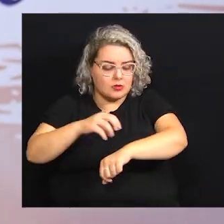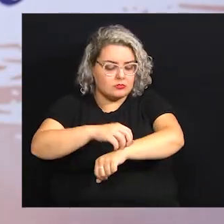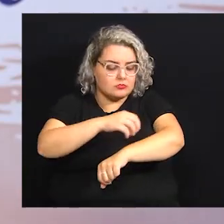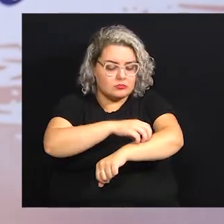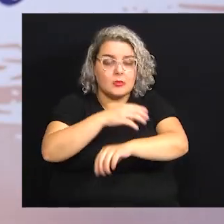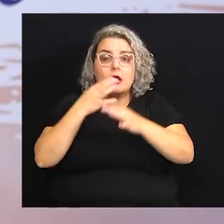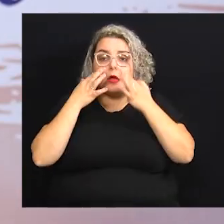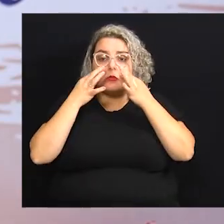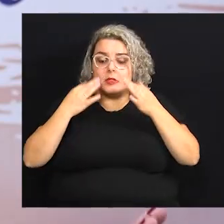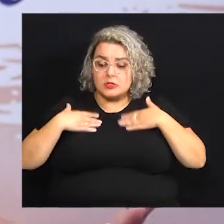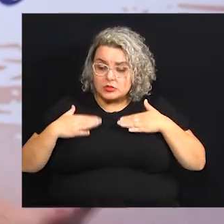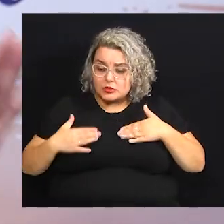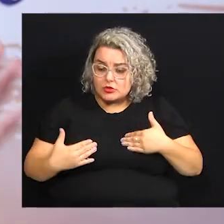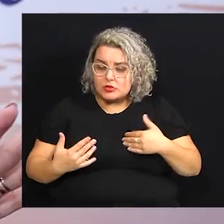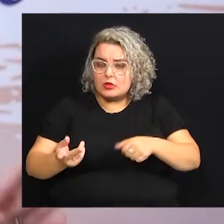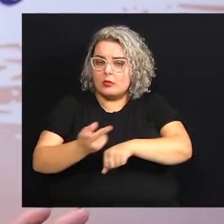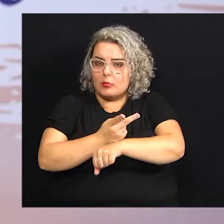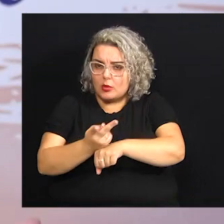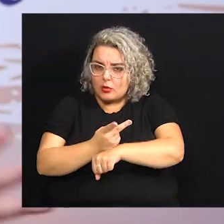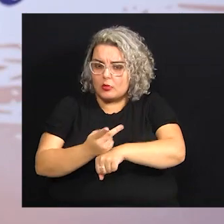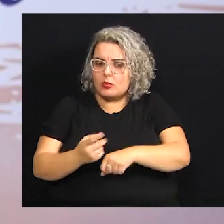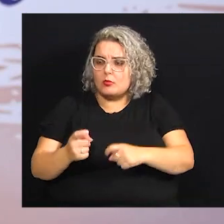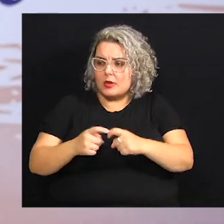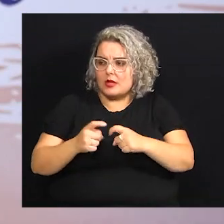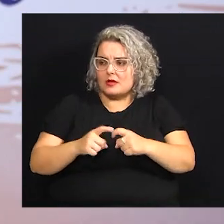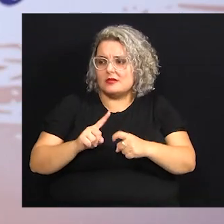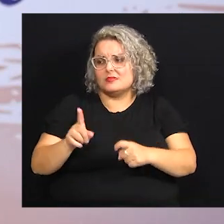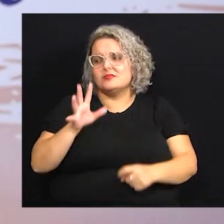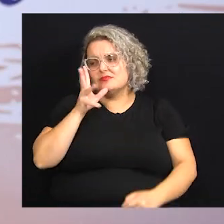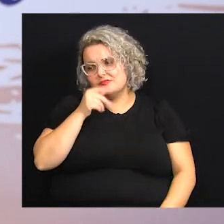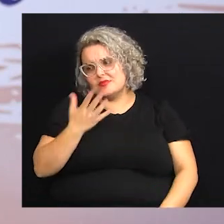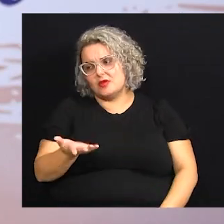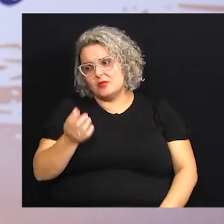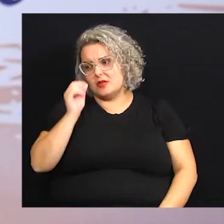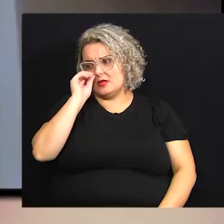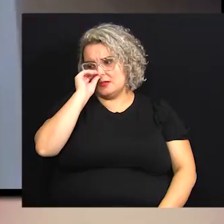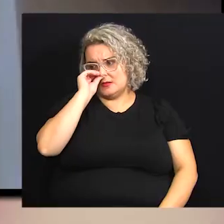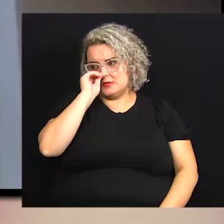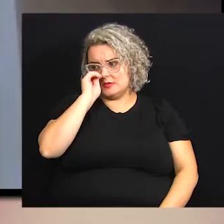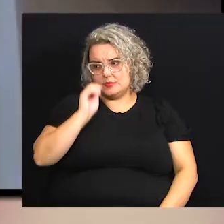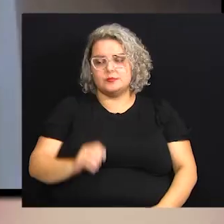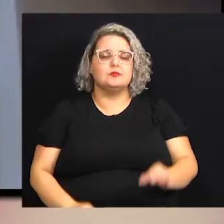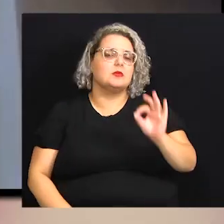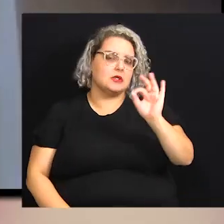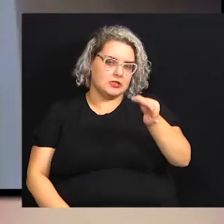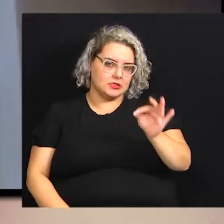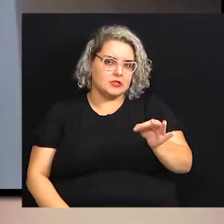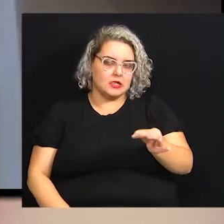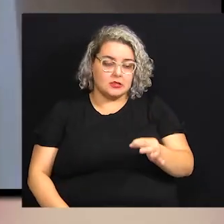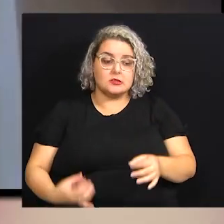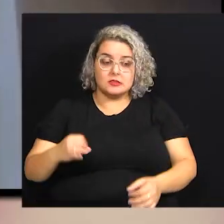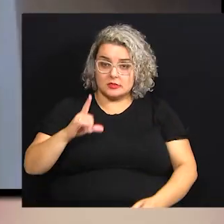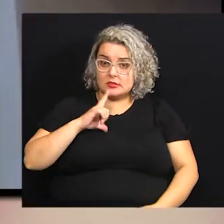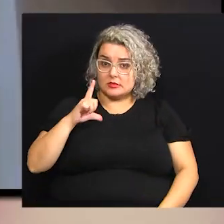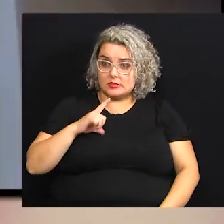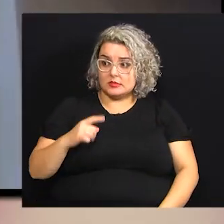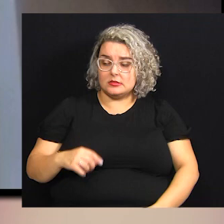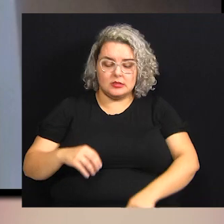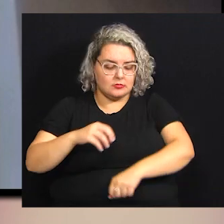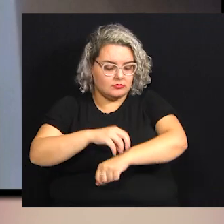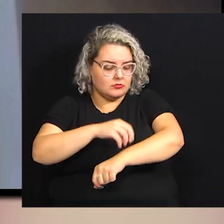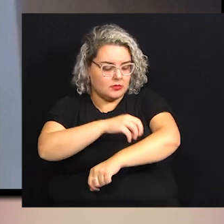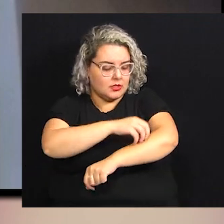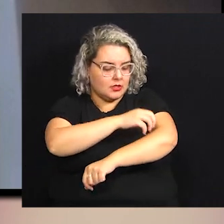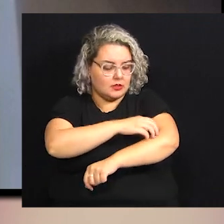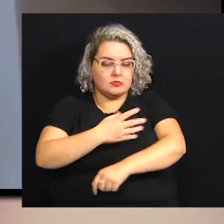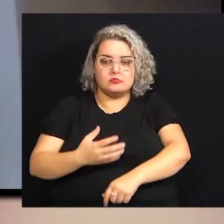manchinha? Presta atenção no corpo, já procura um médico, não fica deixando para depois? Exatamente. Se você tem alguma